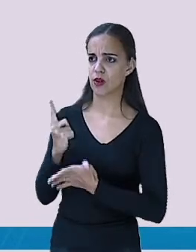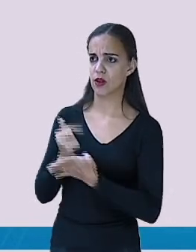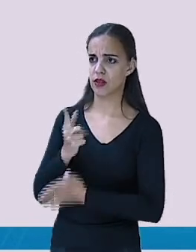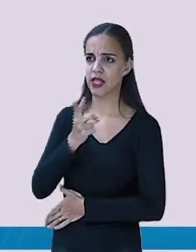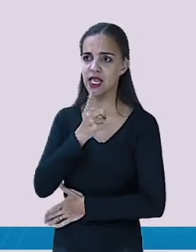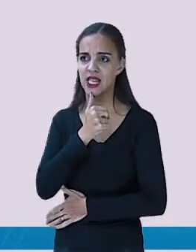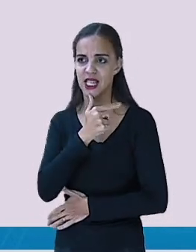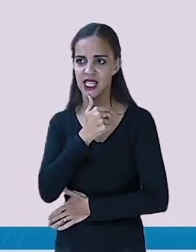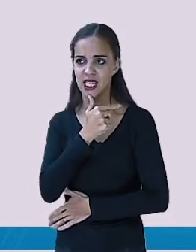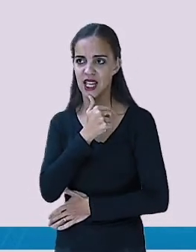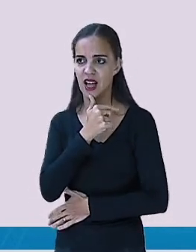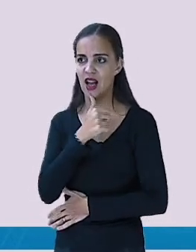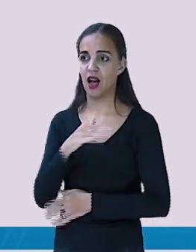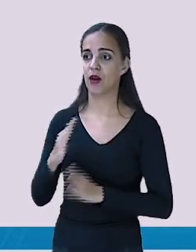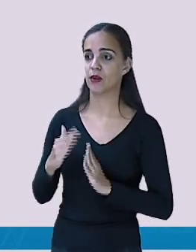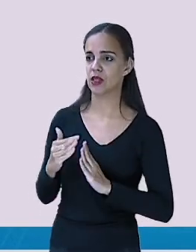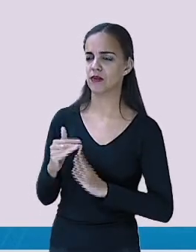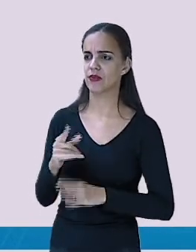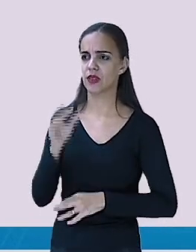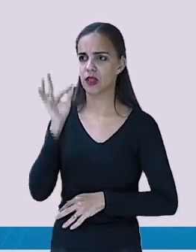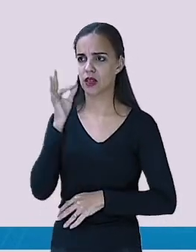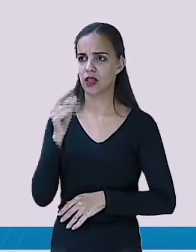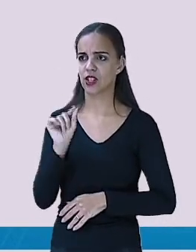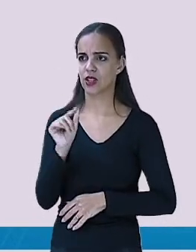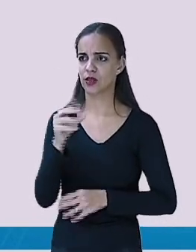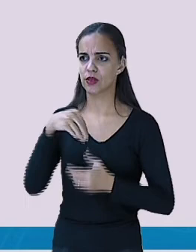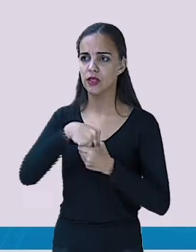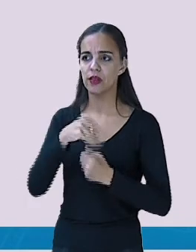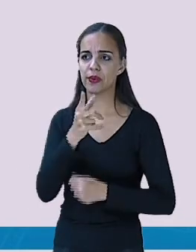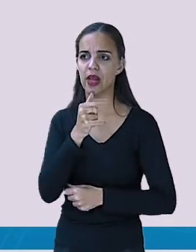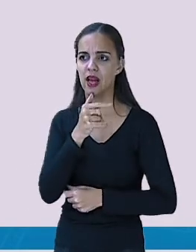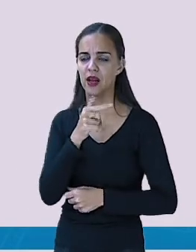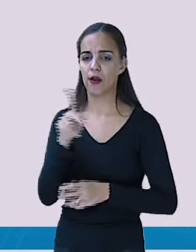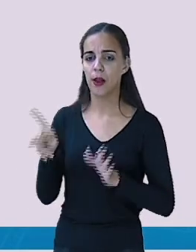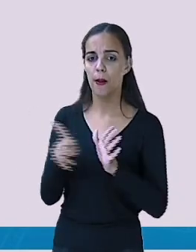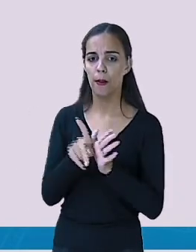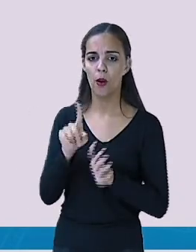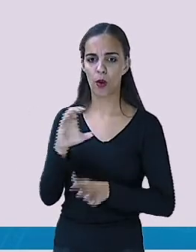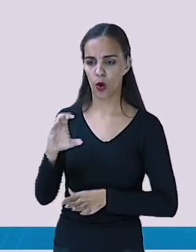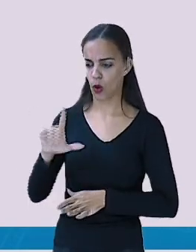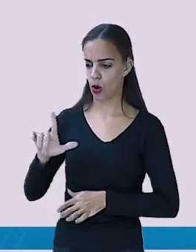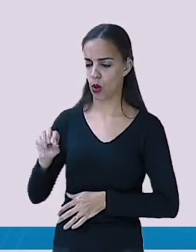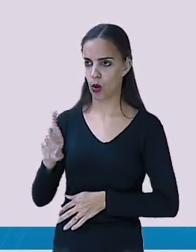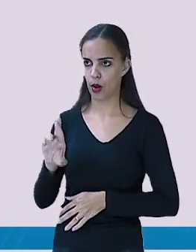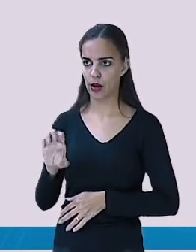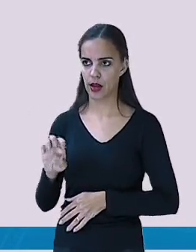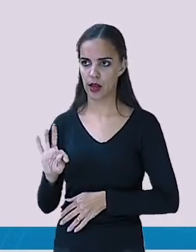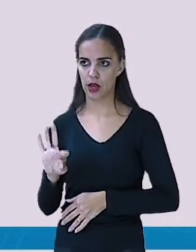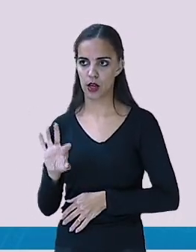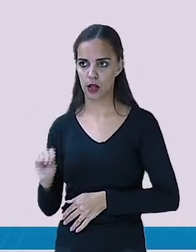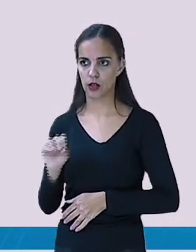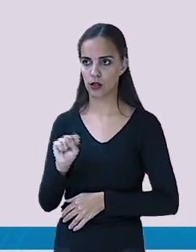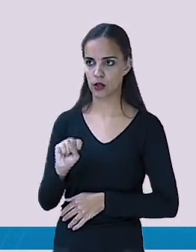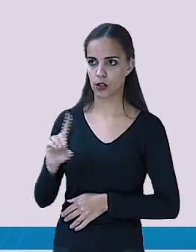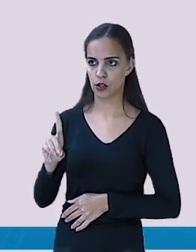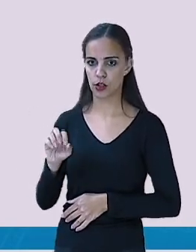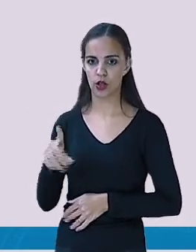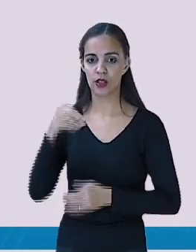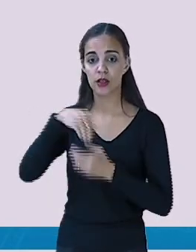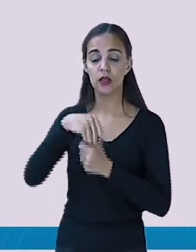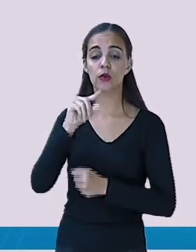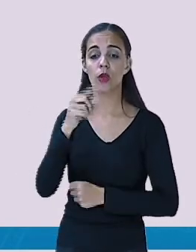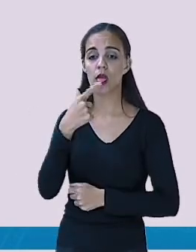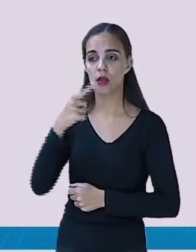como água oxigenada cloreto de sódio está o nosso sal de cozinha